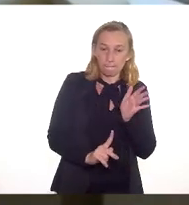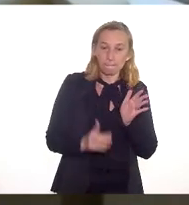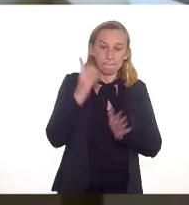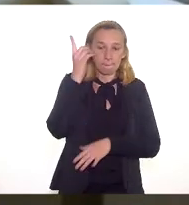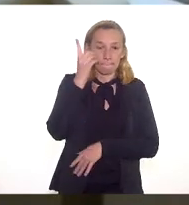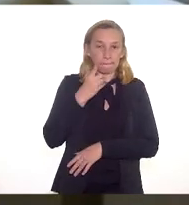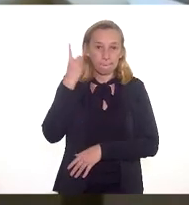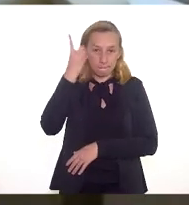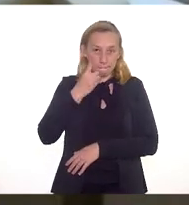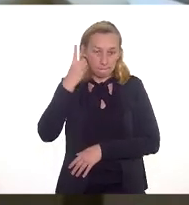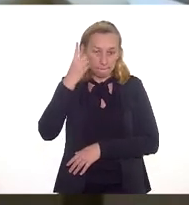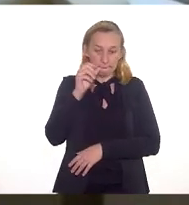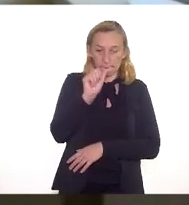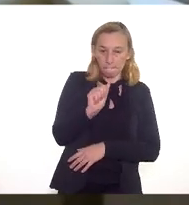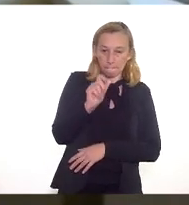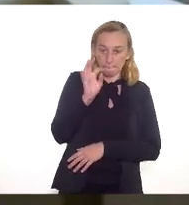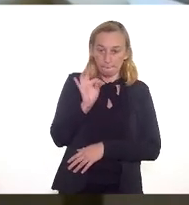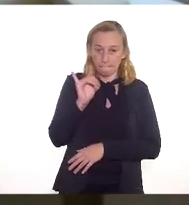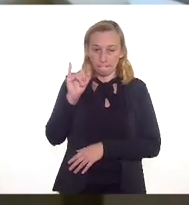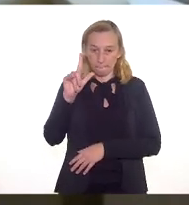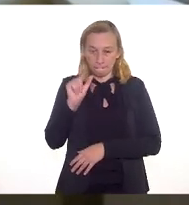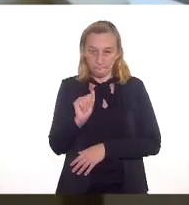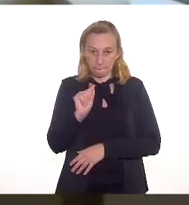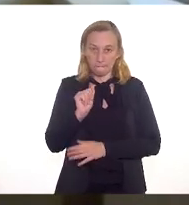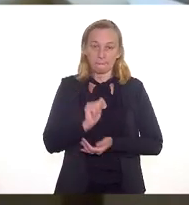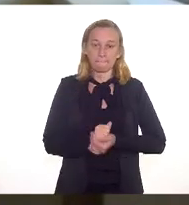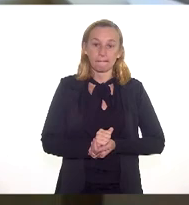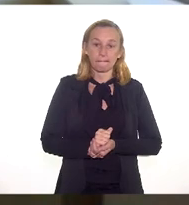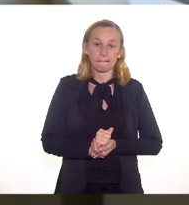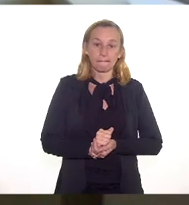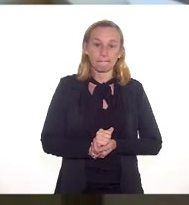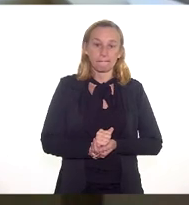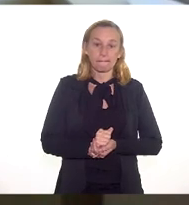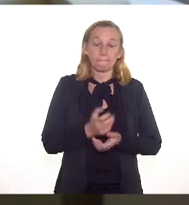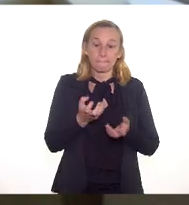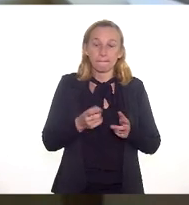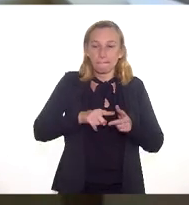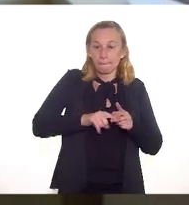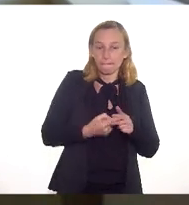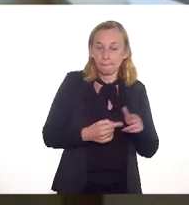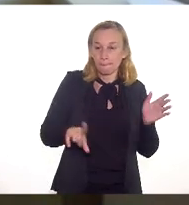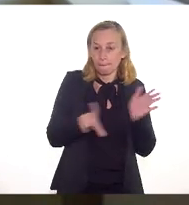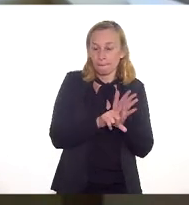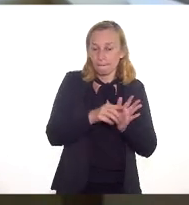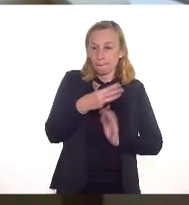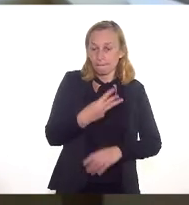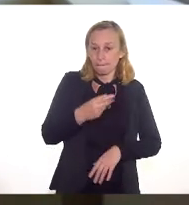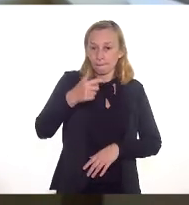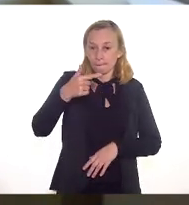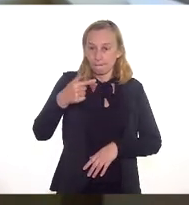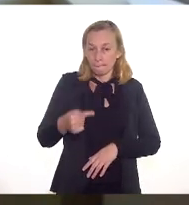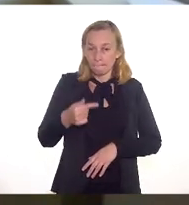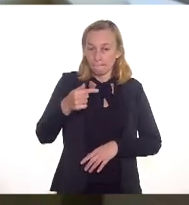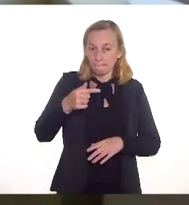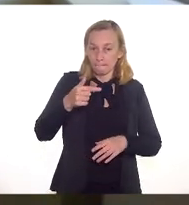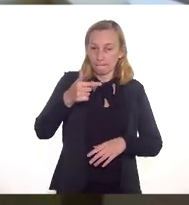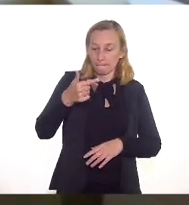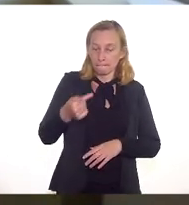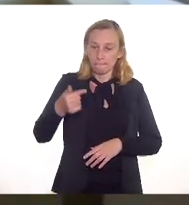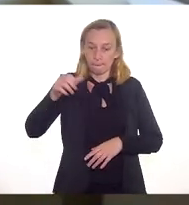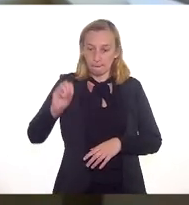deputado Átila Nunes, ele quer alterar a lei 3770